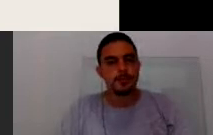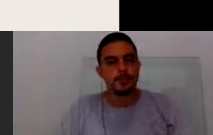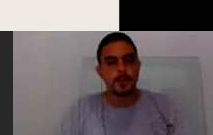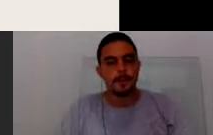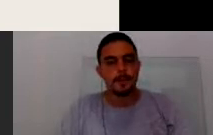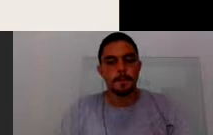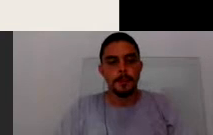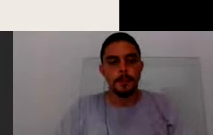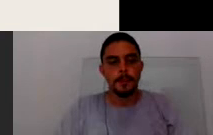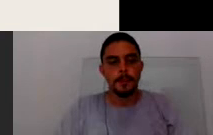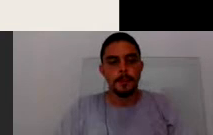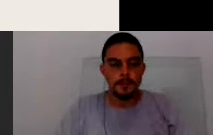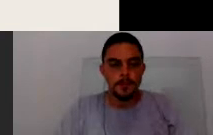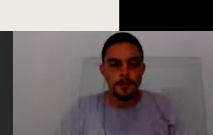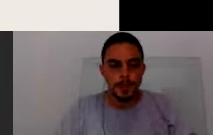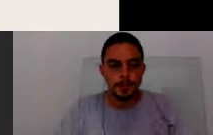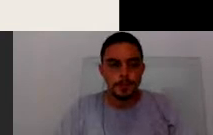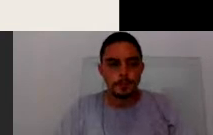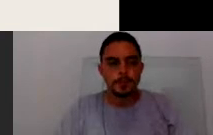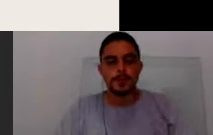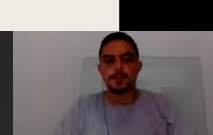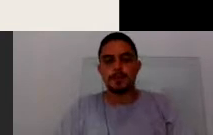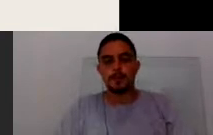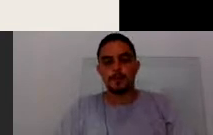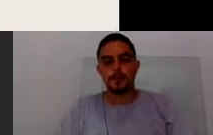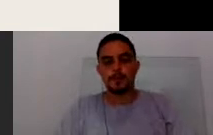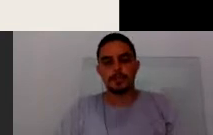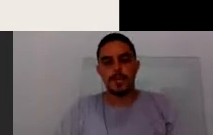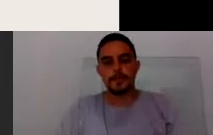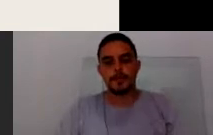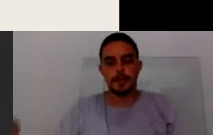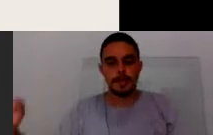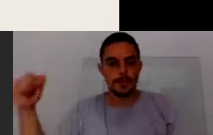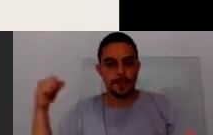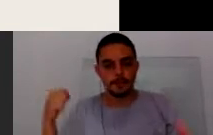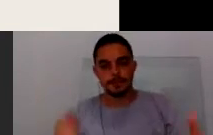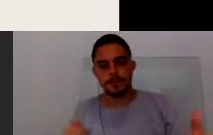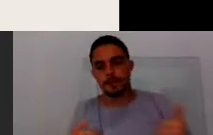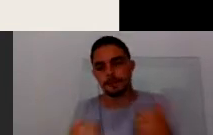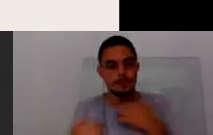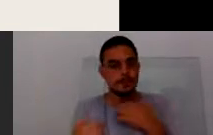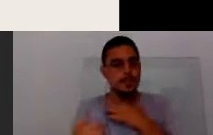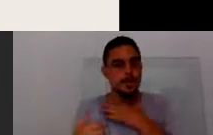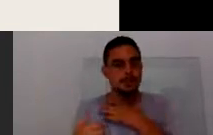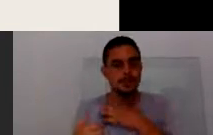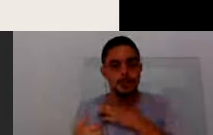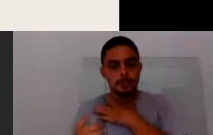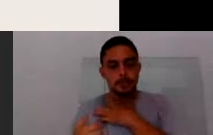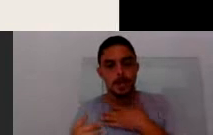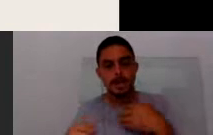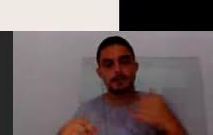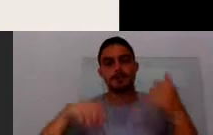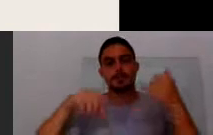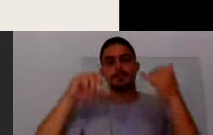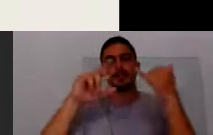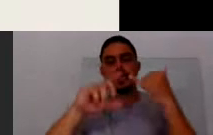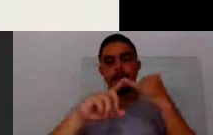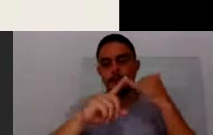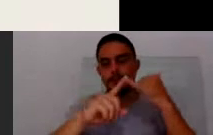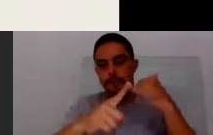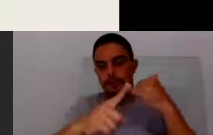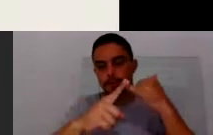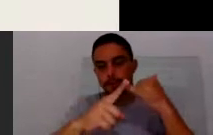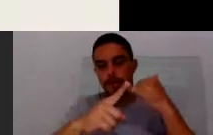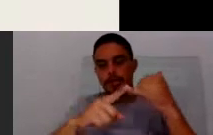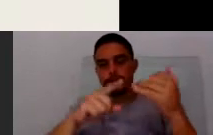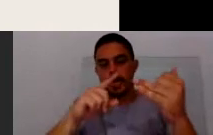de água que um solo tem, e que tipo de sistema eu vou utilizar, lembra lá dos métodos de irrigação que a gente falava,